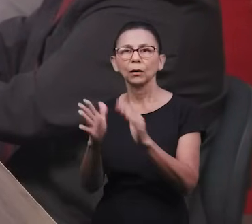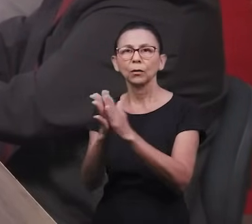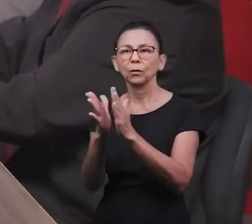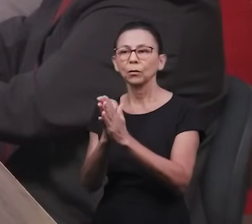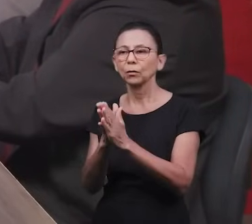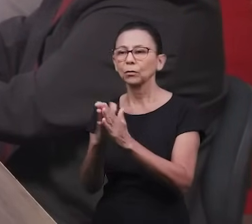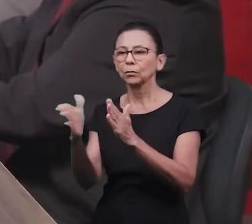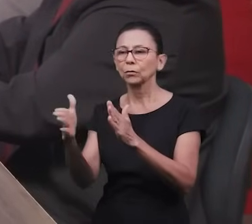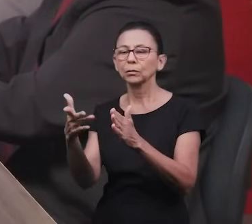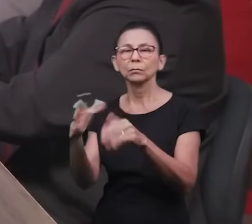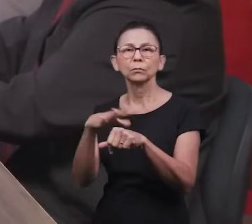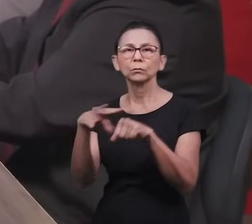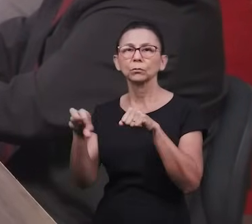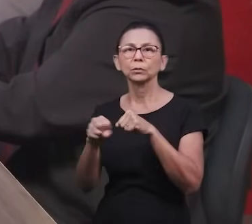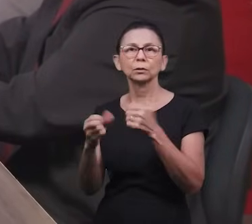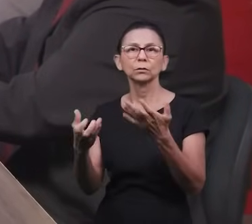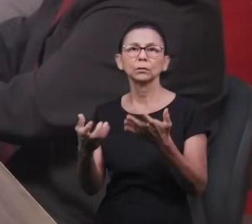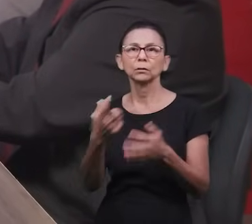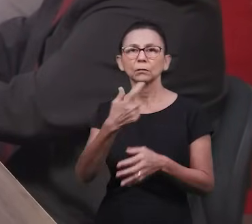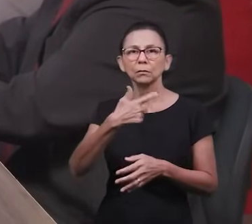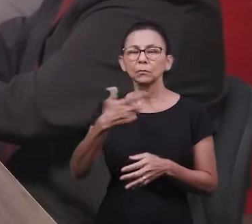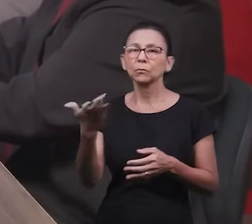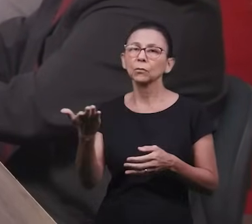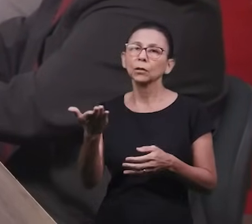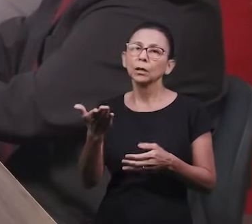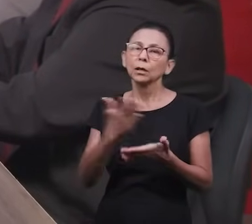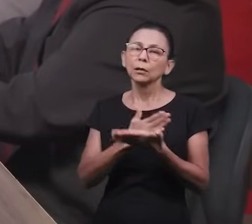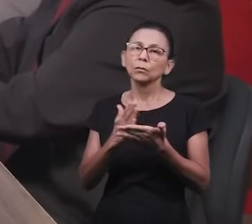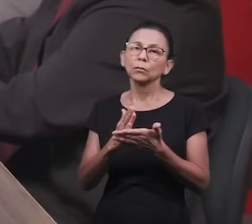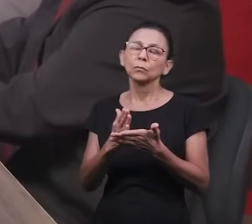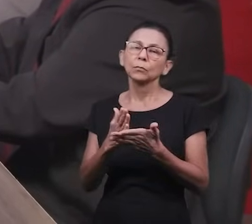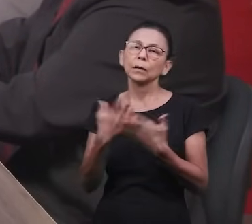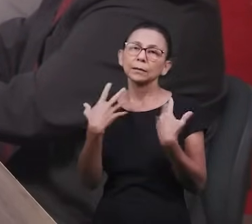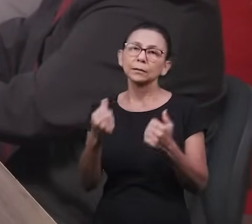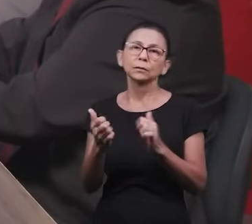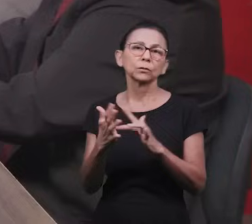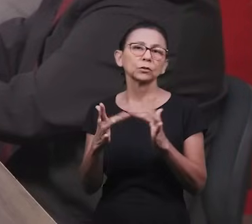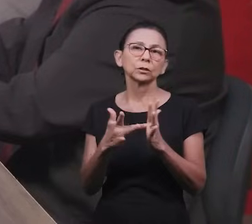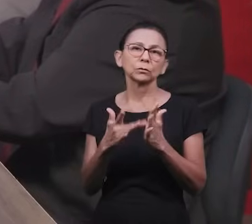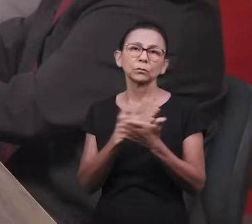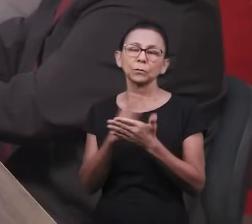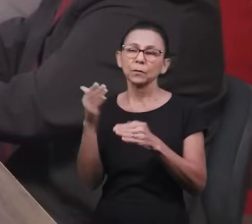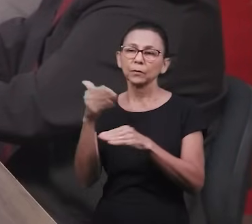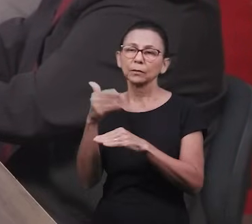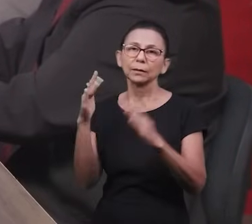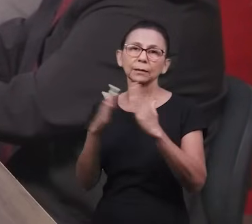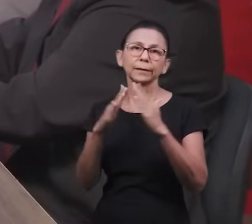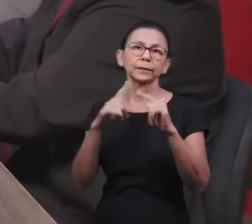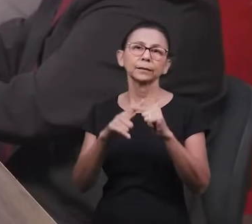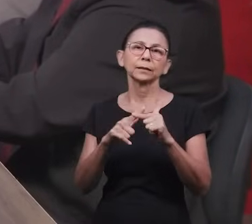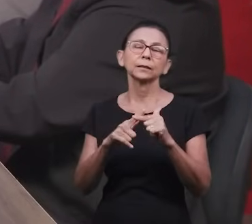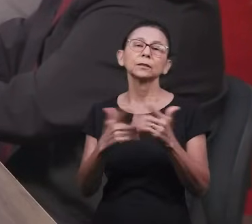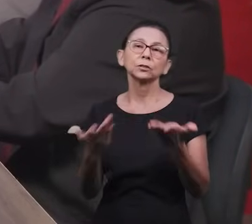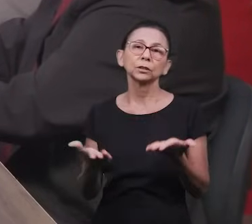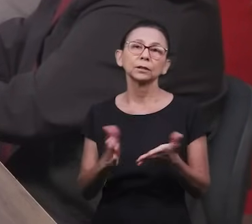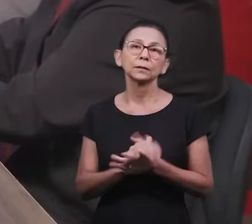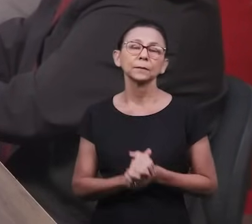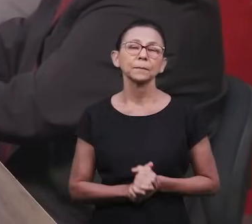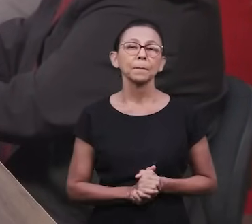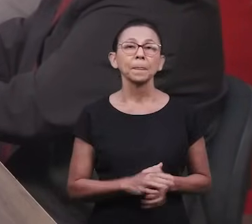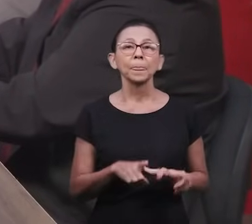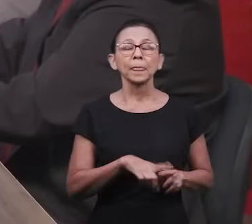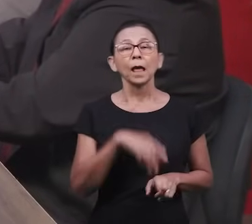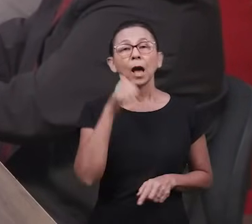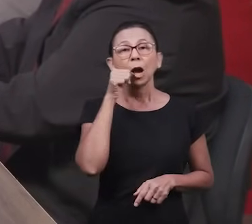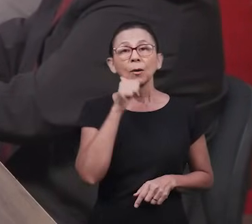e assim nós temos visto, e a festa, né, da irmã que recebeu a bênção Aposentou,